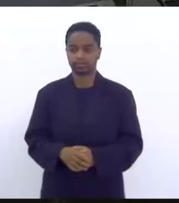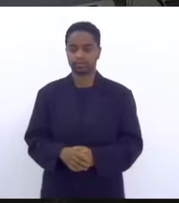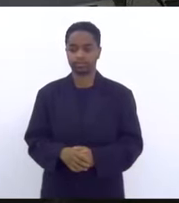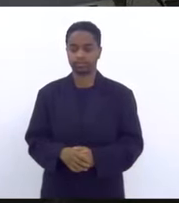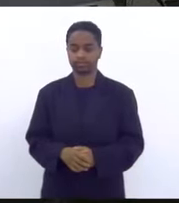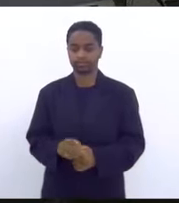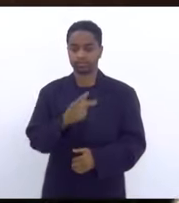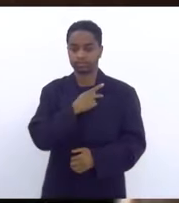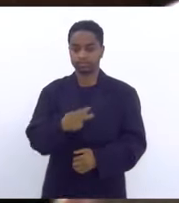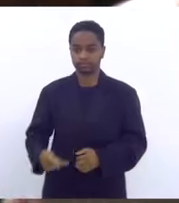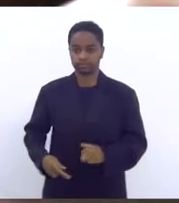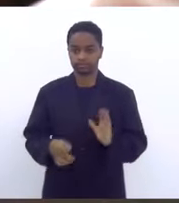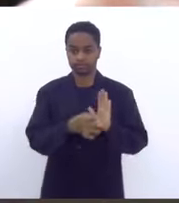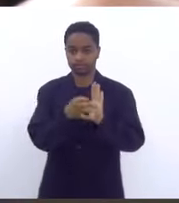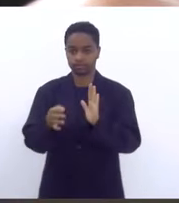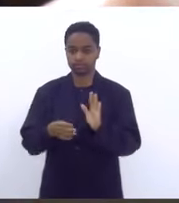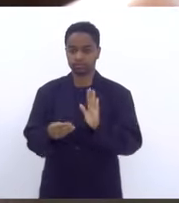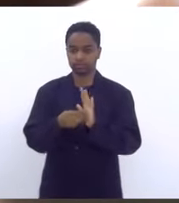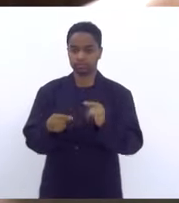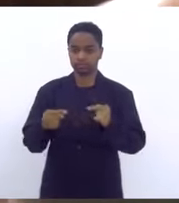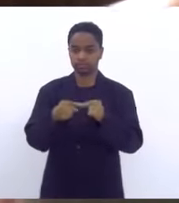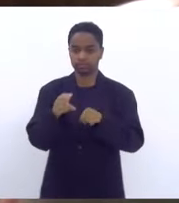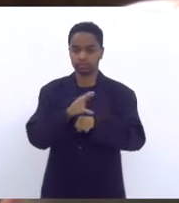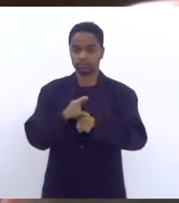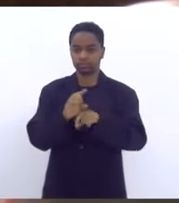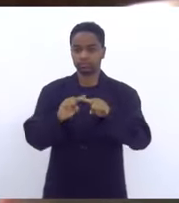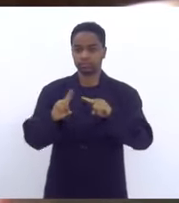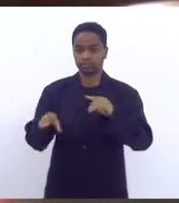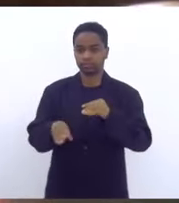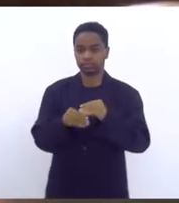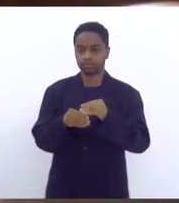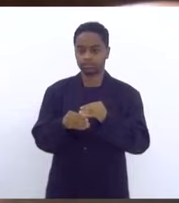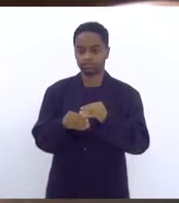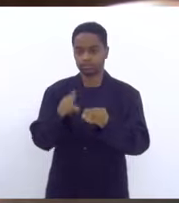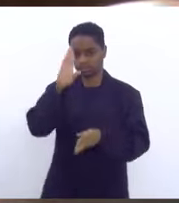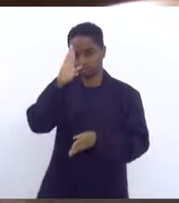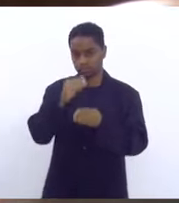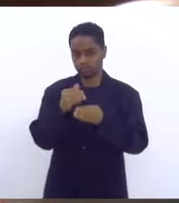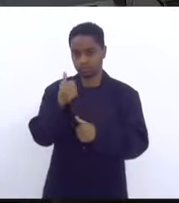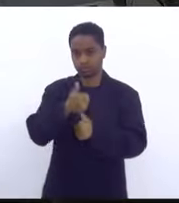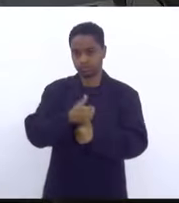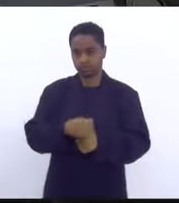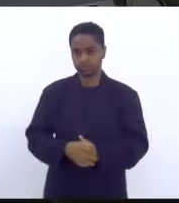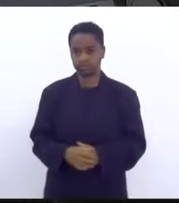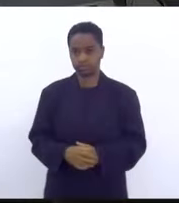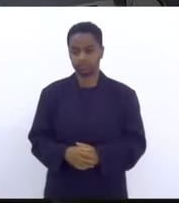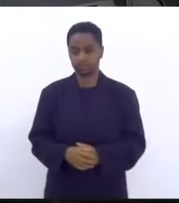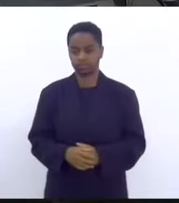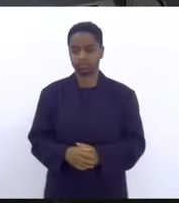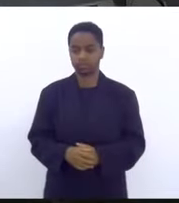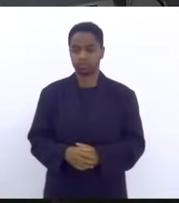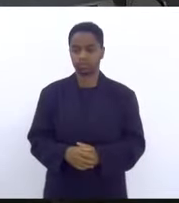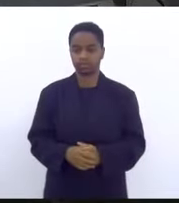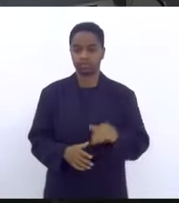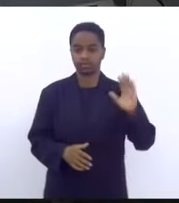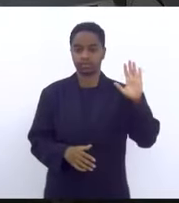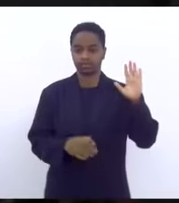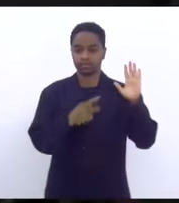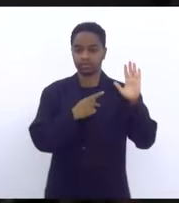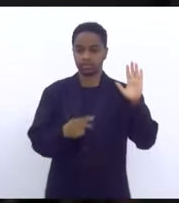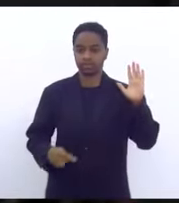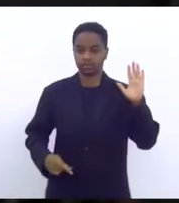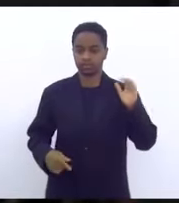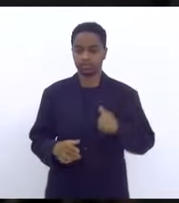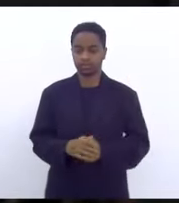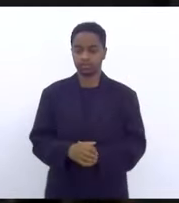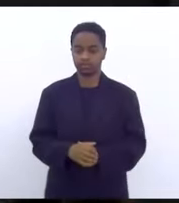Senhor presidente, o parecer é pela constitucionalidade com emendas, concluindo por substitutivo. Senhor presidente. Muito obrigado,